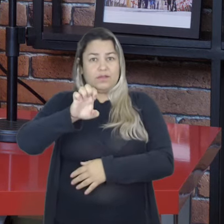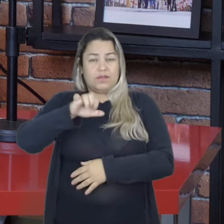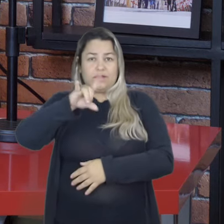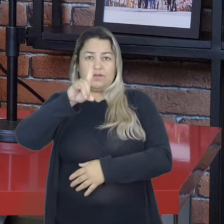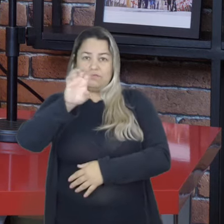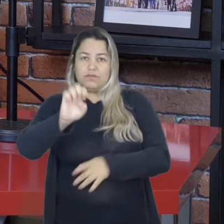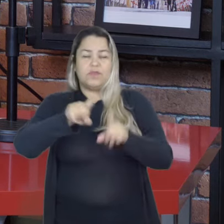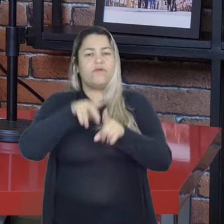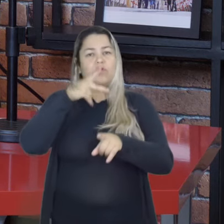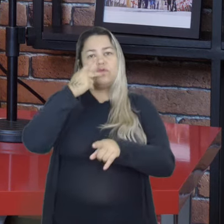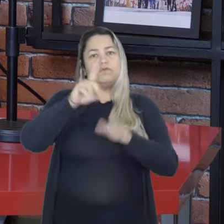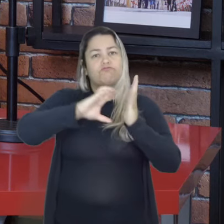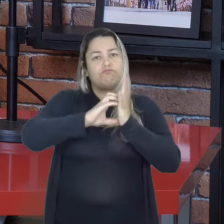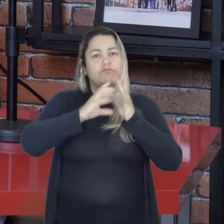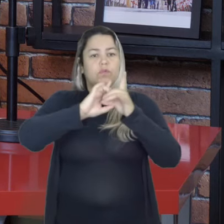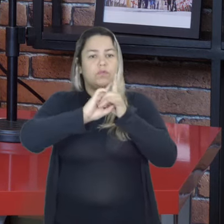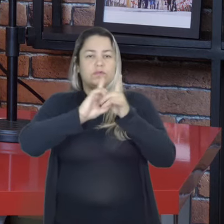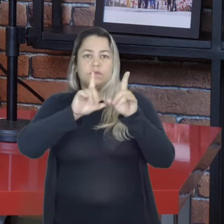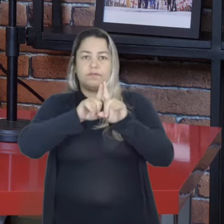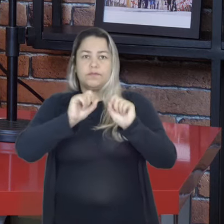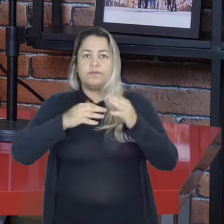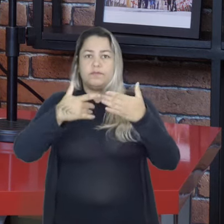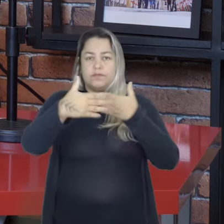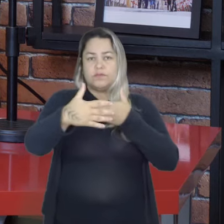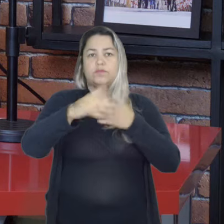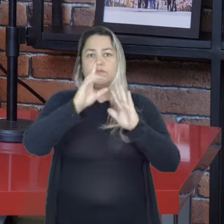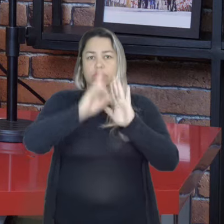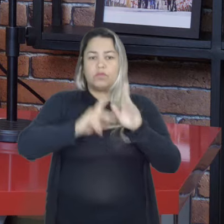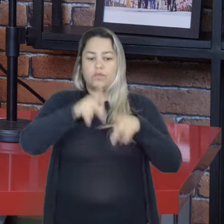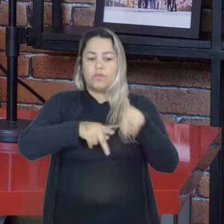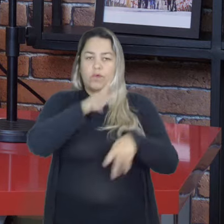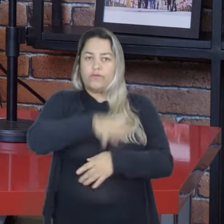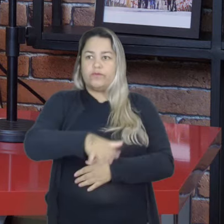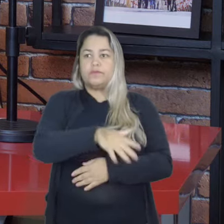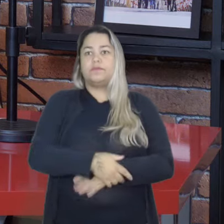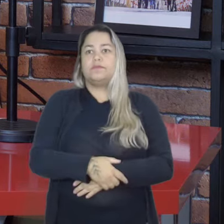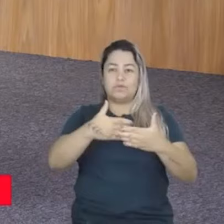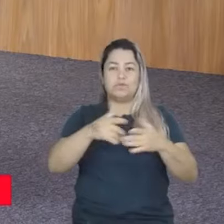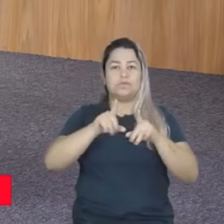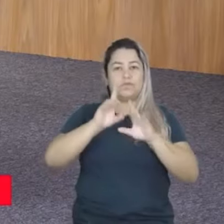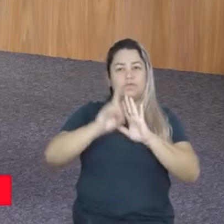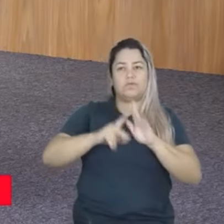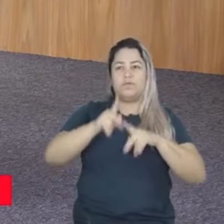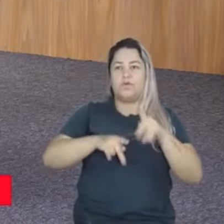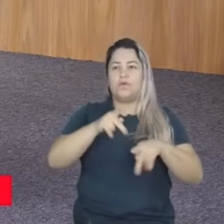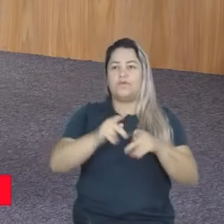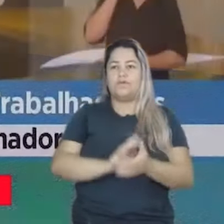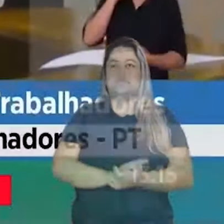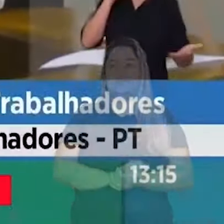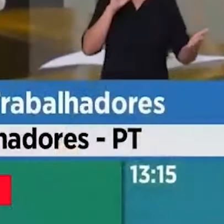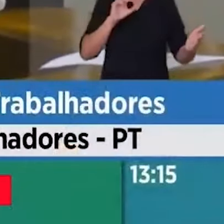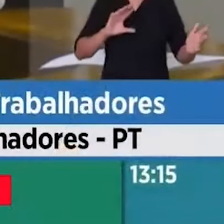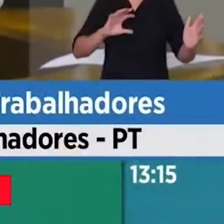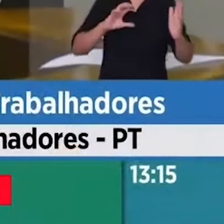Andrade, reforçou a trajetória do partido na defesa da democracia e no avanço dos direitos do povo. O PT nasceu para